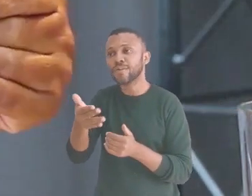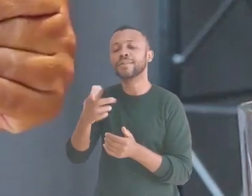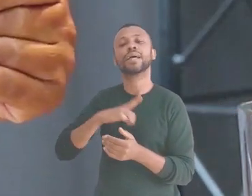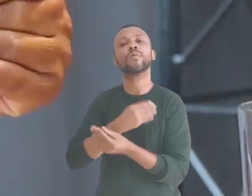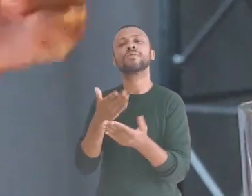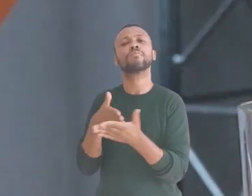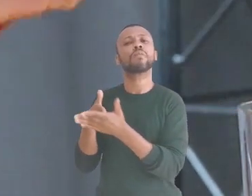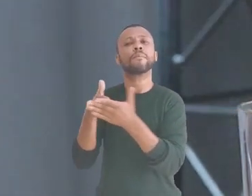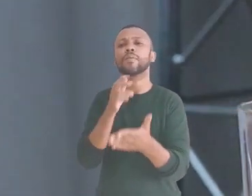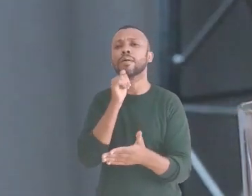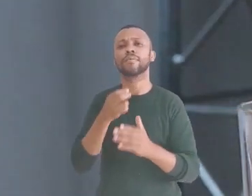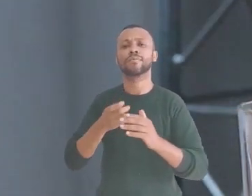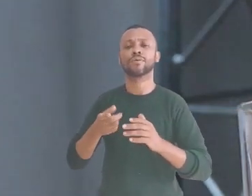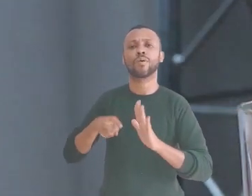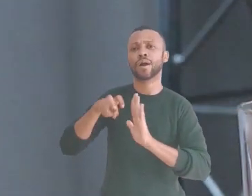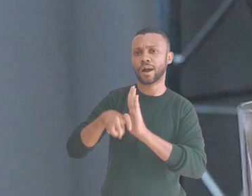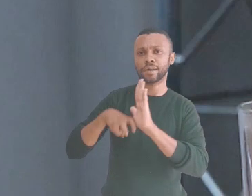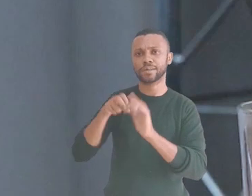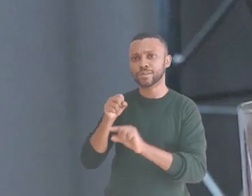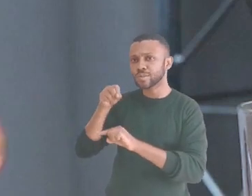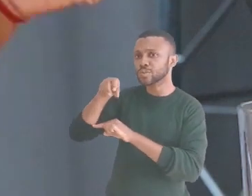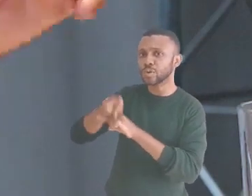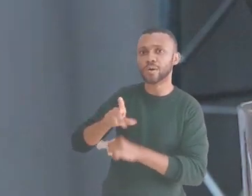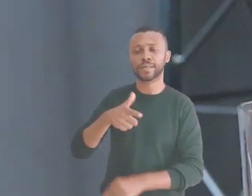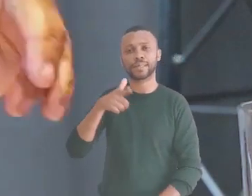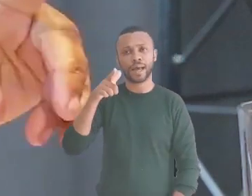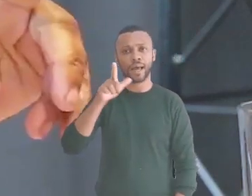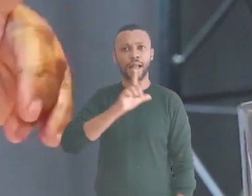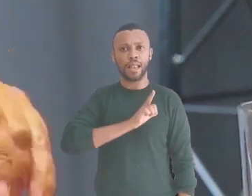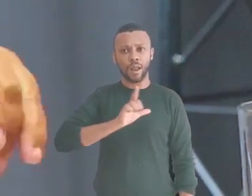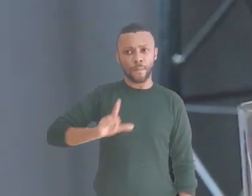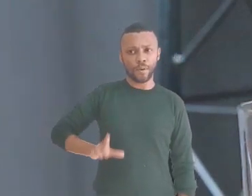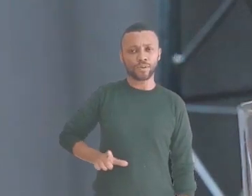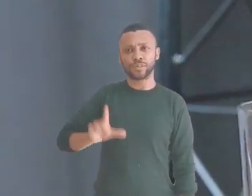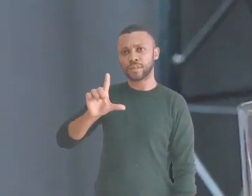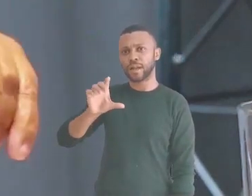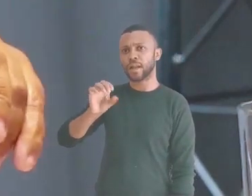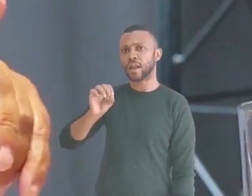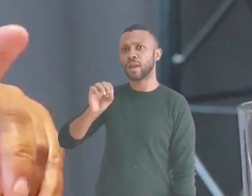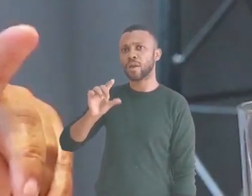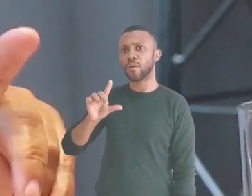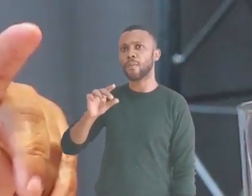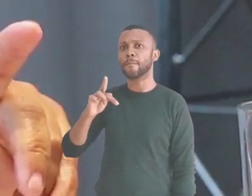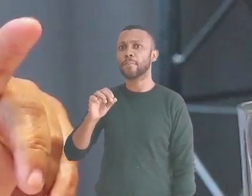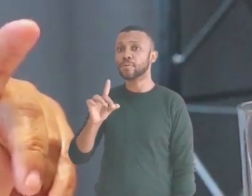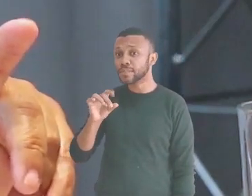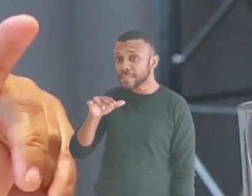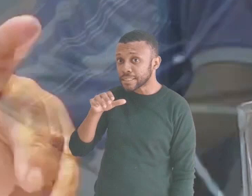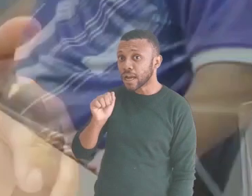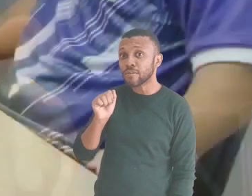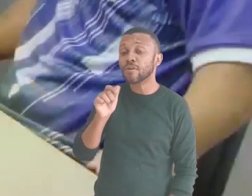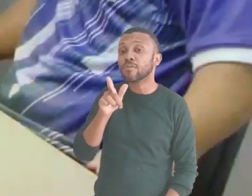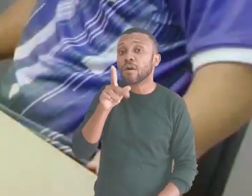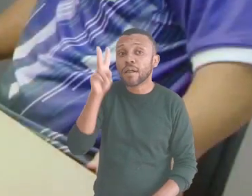um cadeirante que solta na Leopoldina, não tem sinal ali, tem que subir. Não vamos muito longe, não.